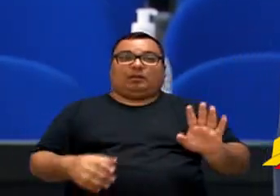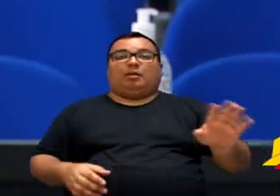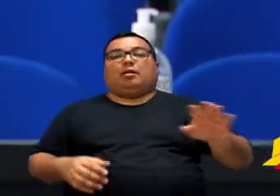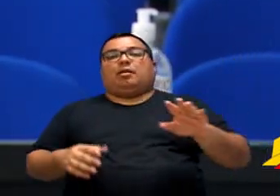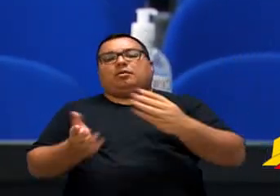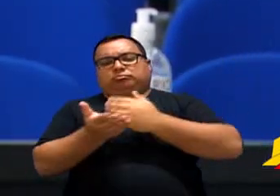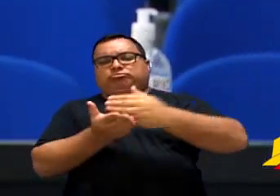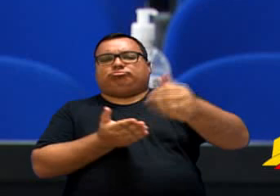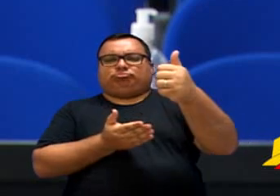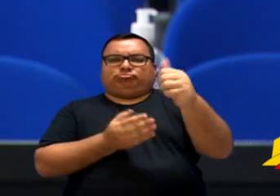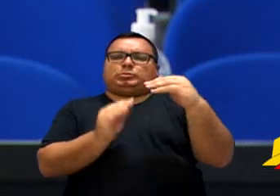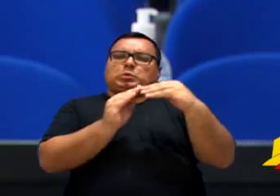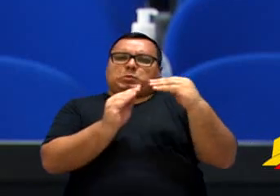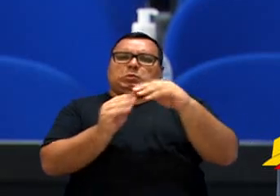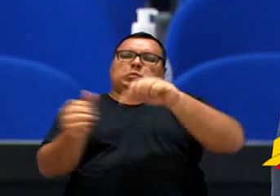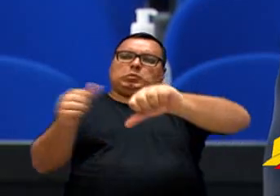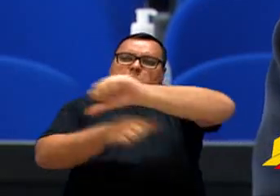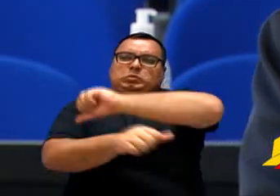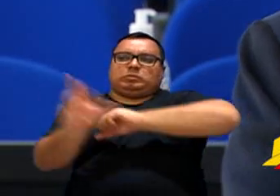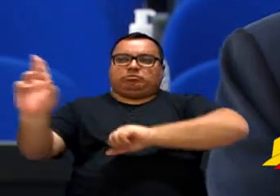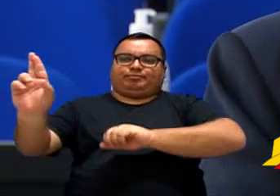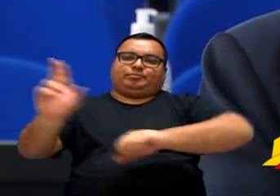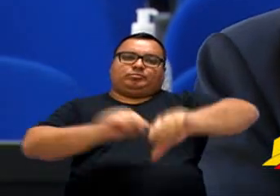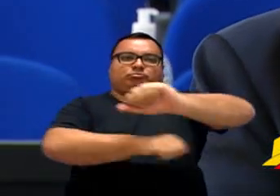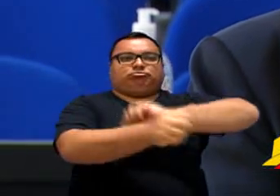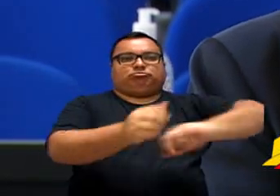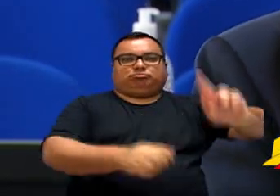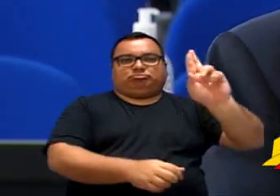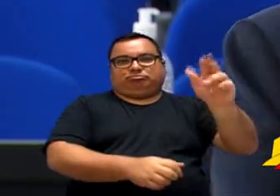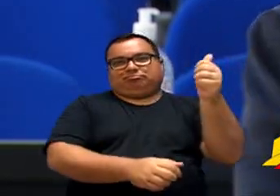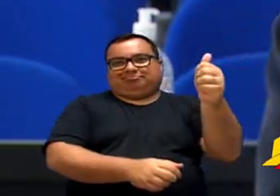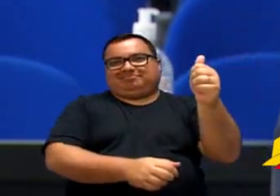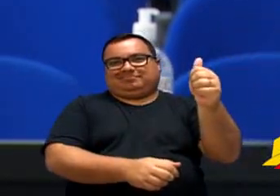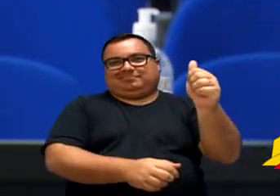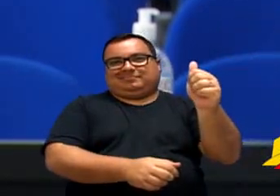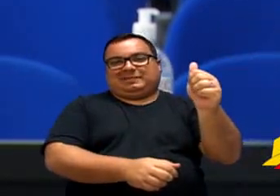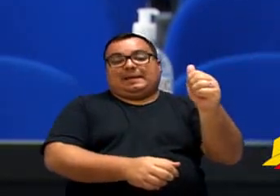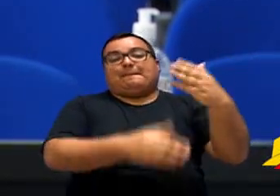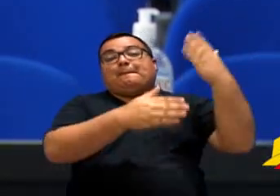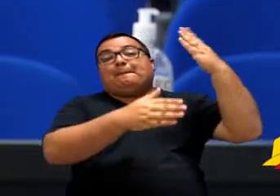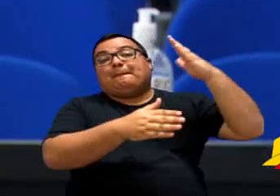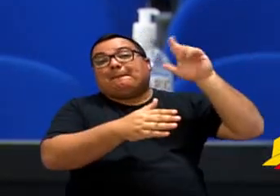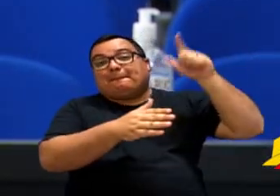para que essa área possa ser utilizada. Porque muda-se governo... Né? Ou